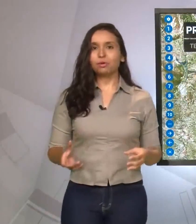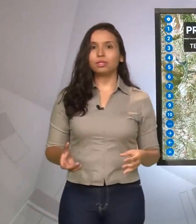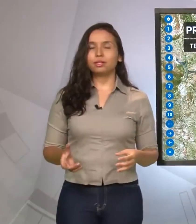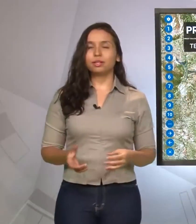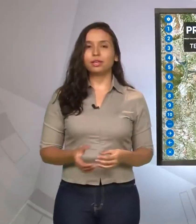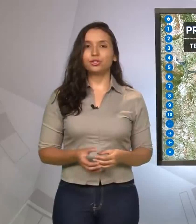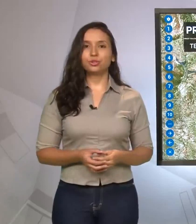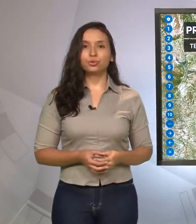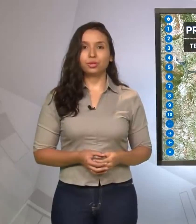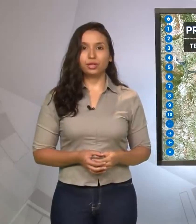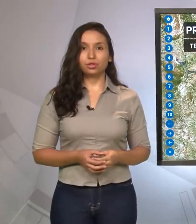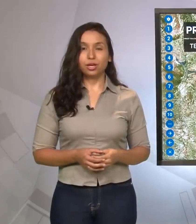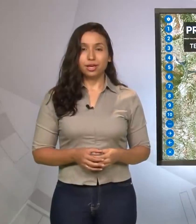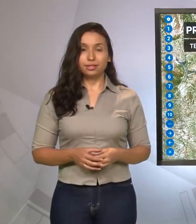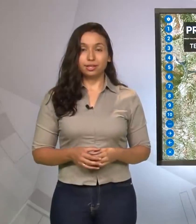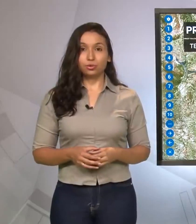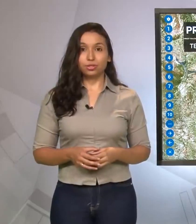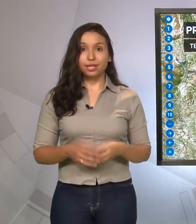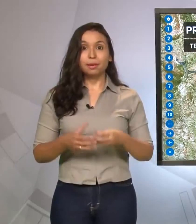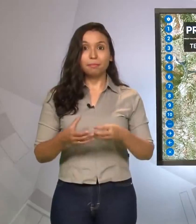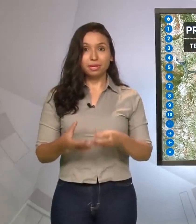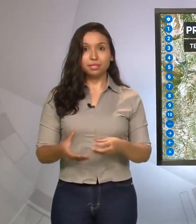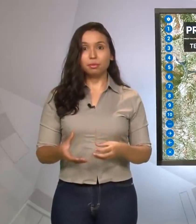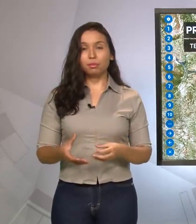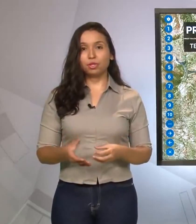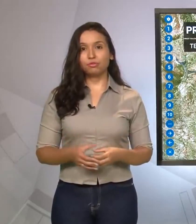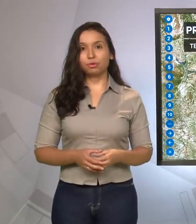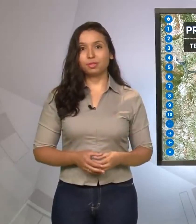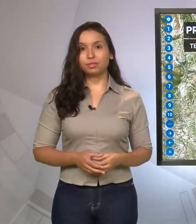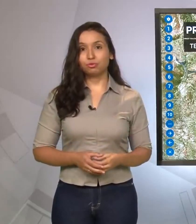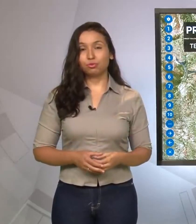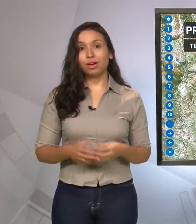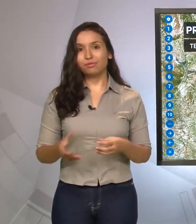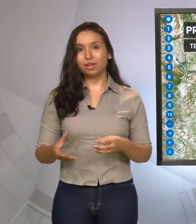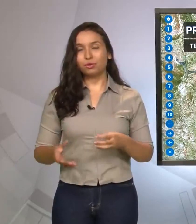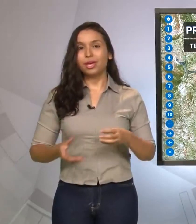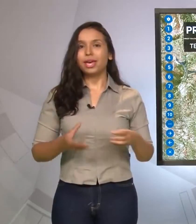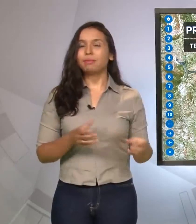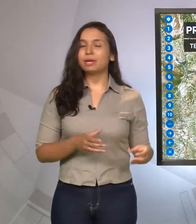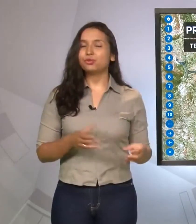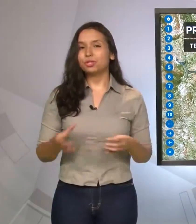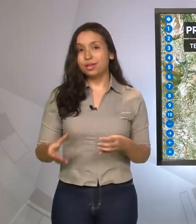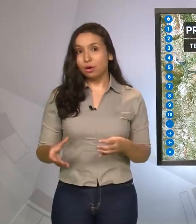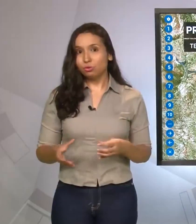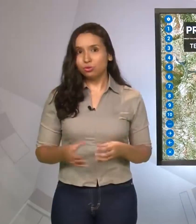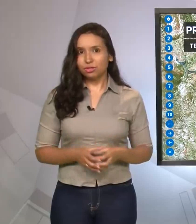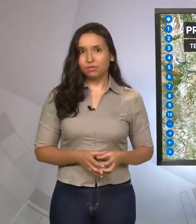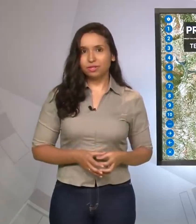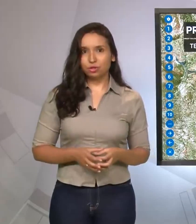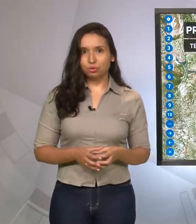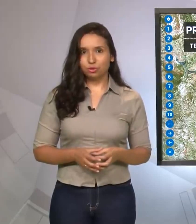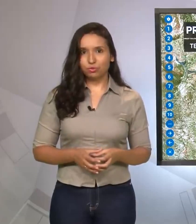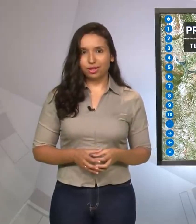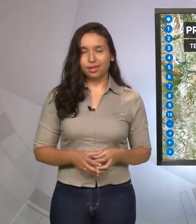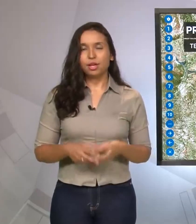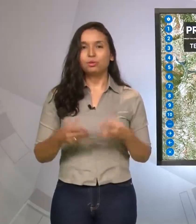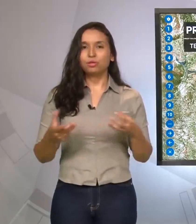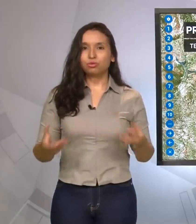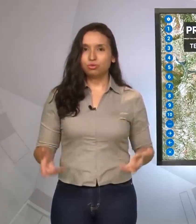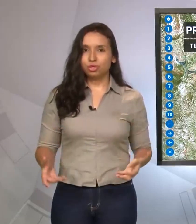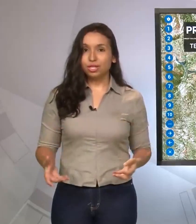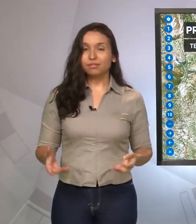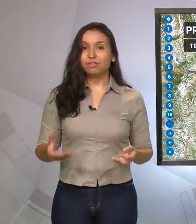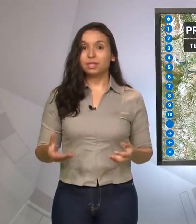A chuva que vai acontecer na região sudeste está associada principalmente à formação de um cavado em médios e altos níveis da atmosfera.